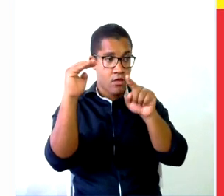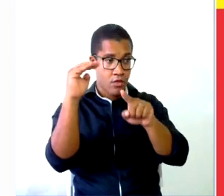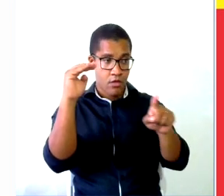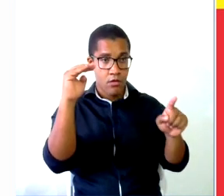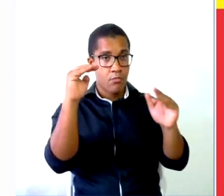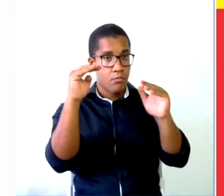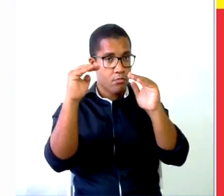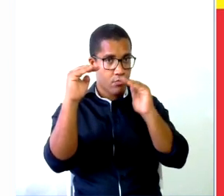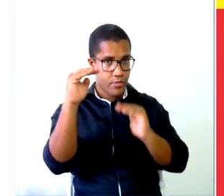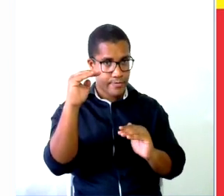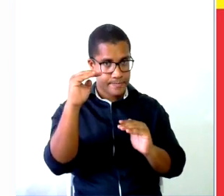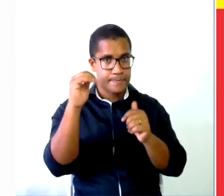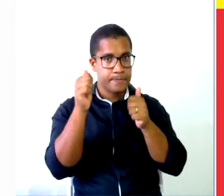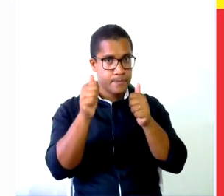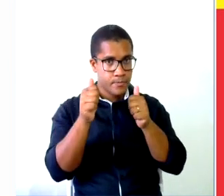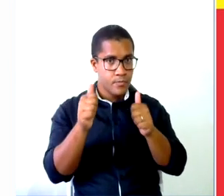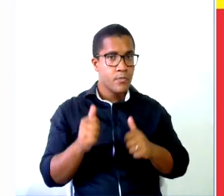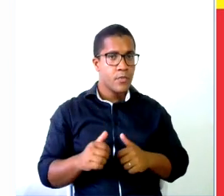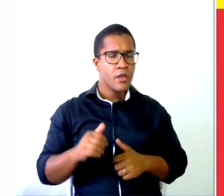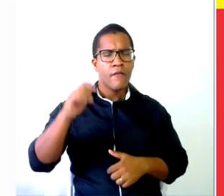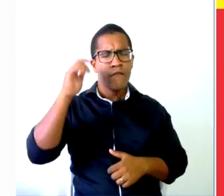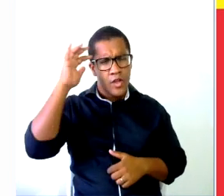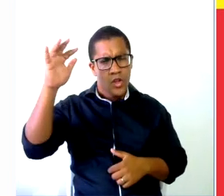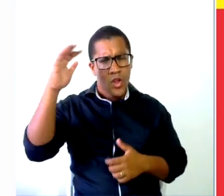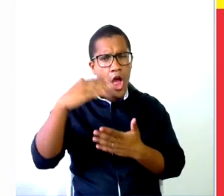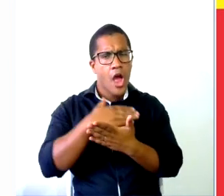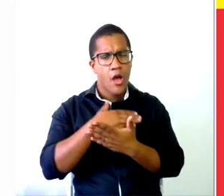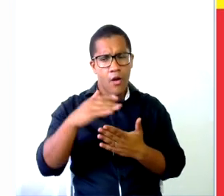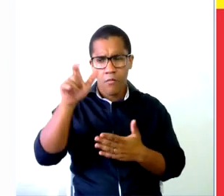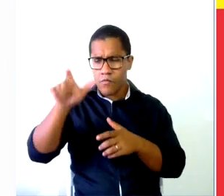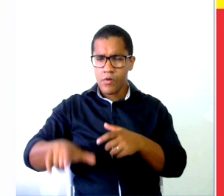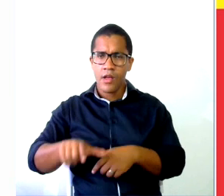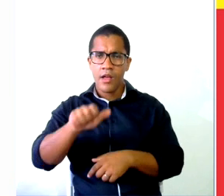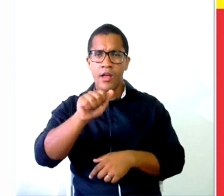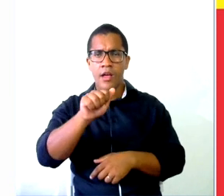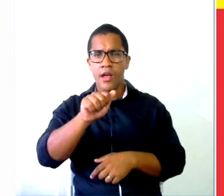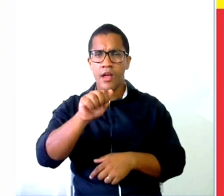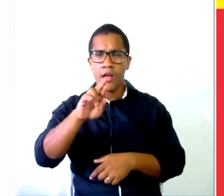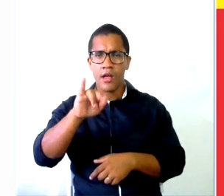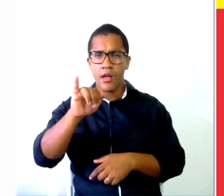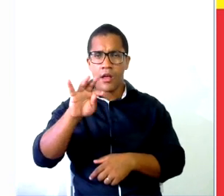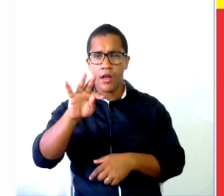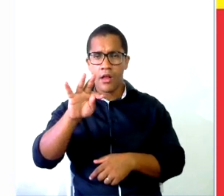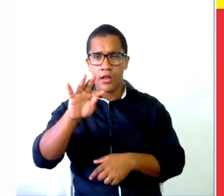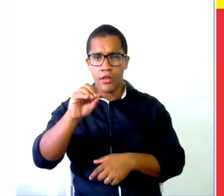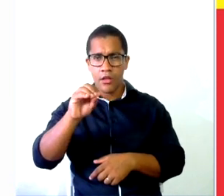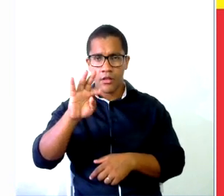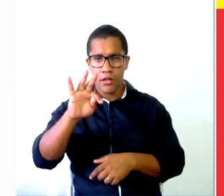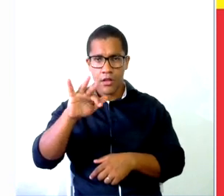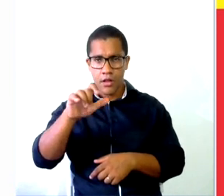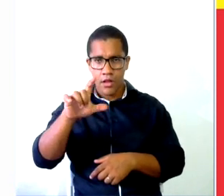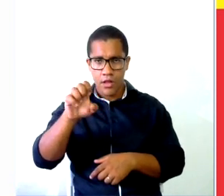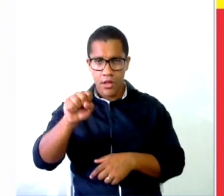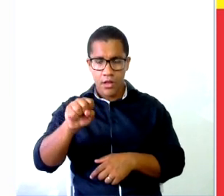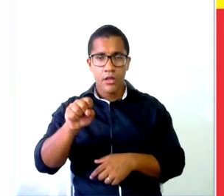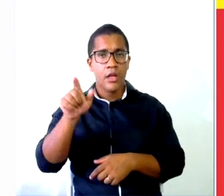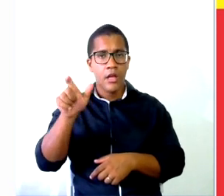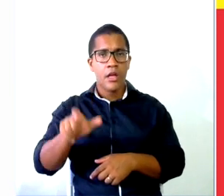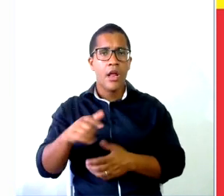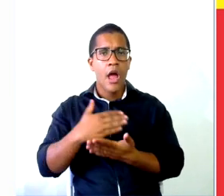segundo filósofos, né, filósofos como Aristóteles, né, considerava que a